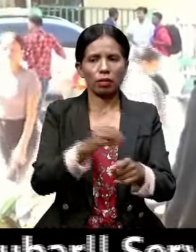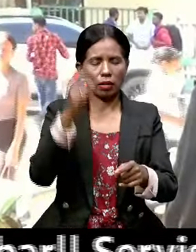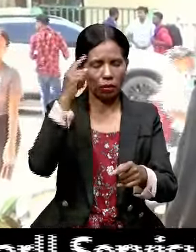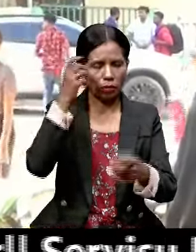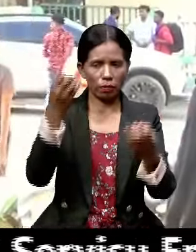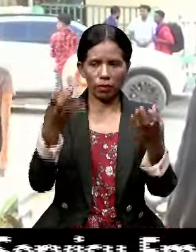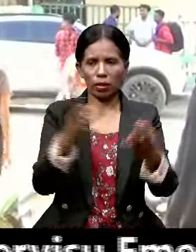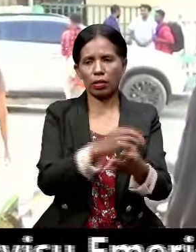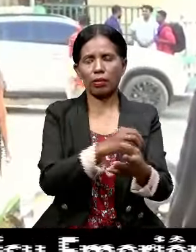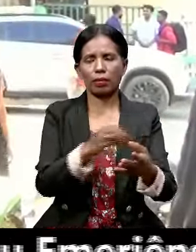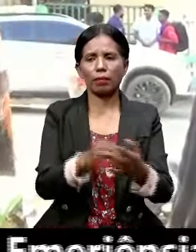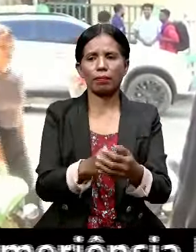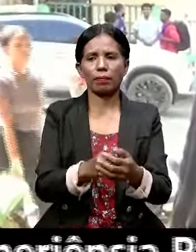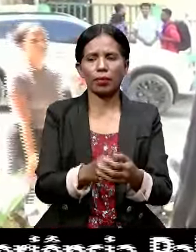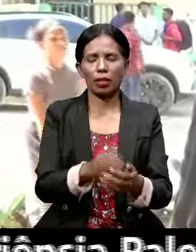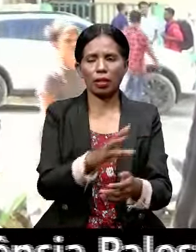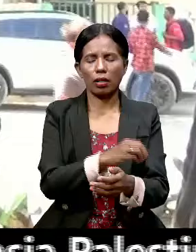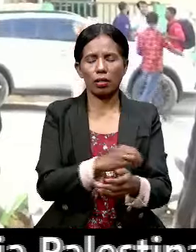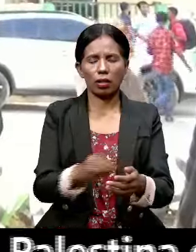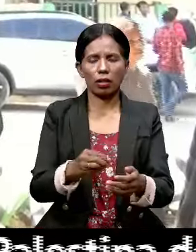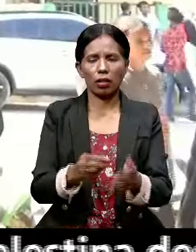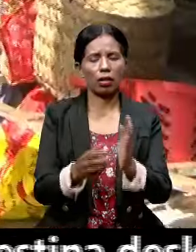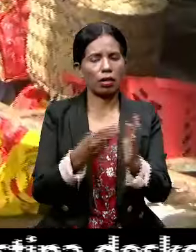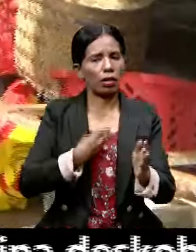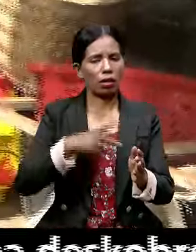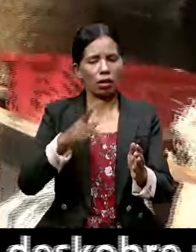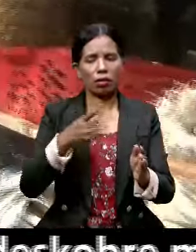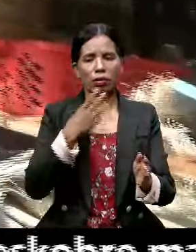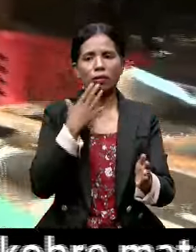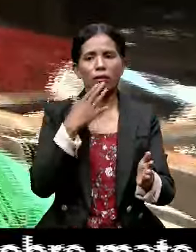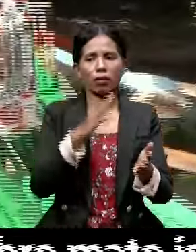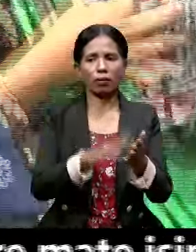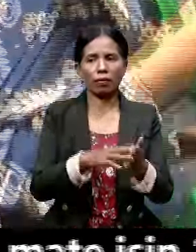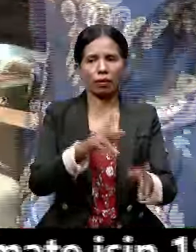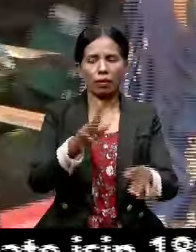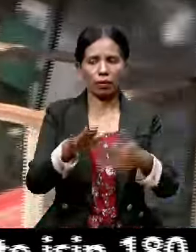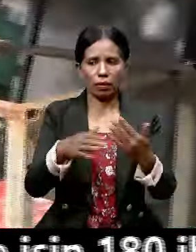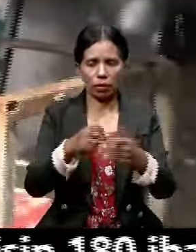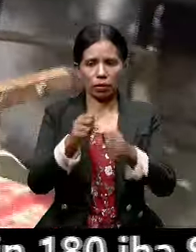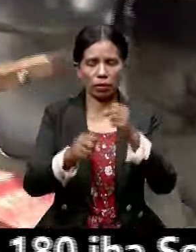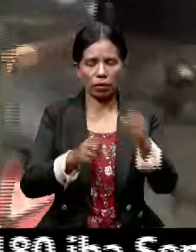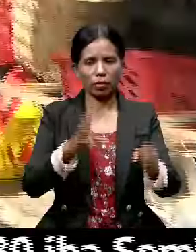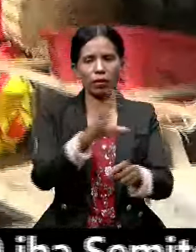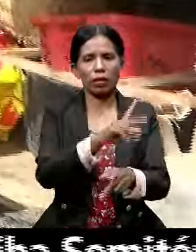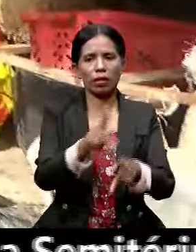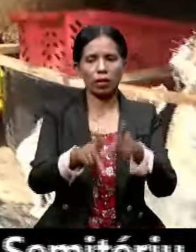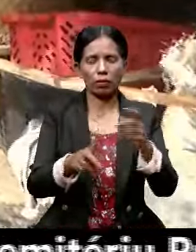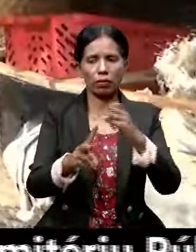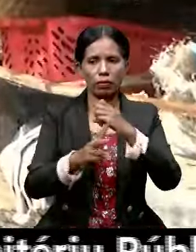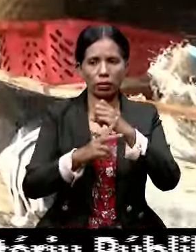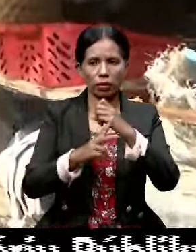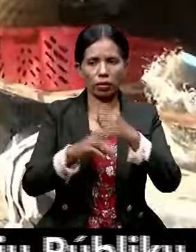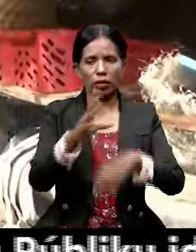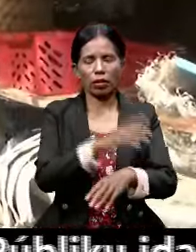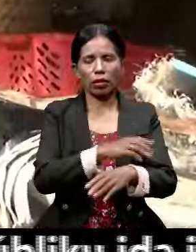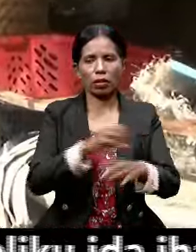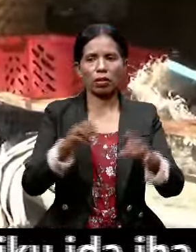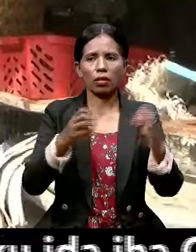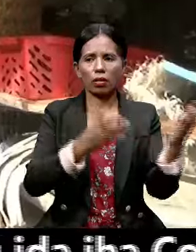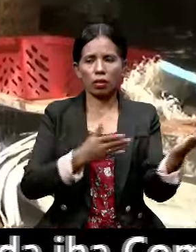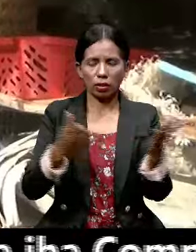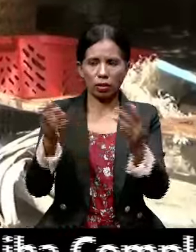sana neben ne aku sudah eviksa ne lala permit dadau ne sudah di civil no komunidade nebe sai vítima ba despejo nebe organiza